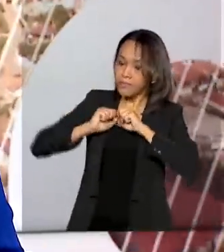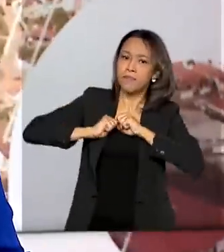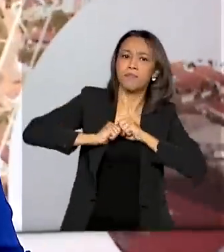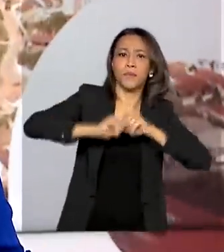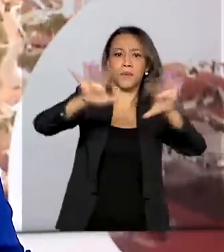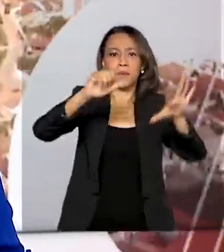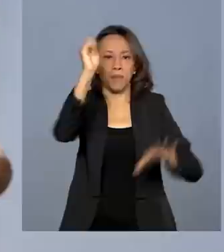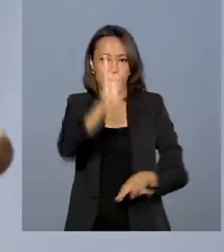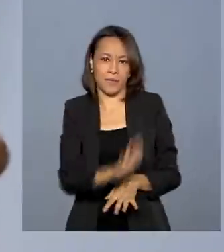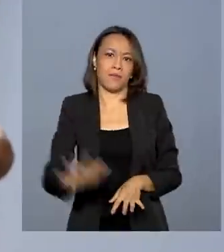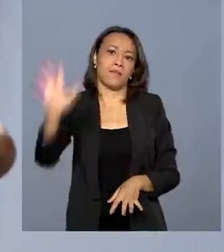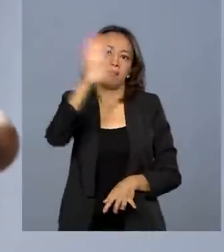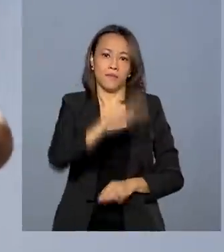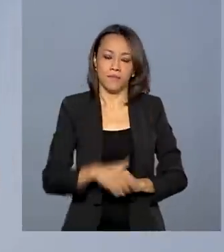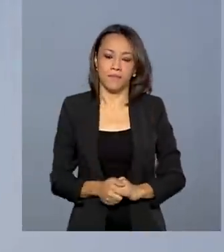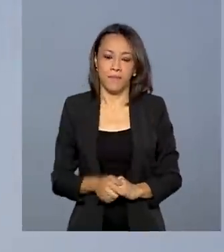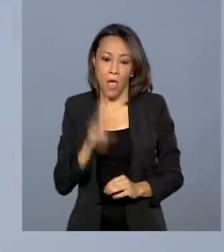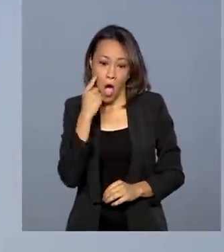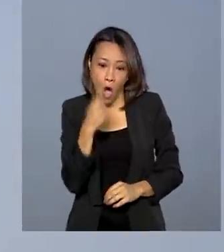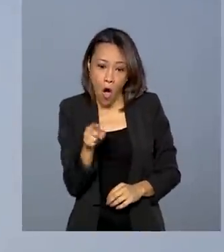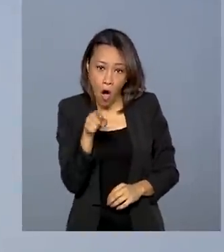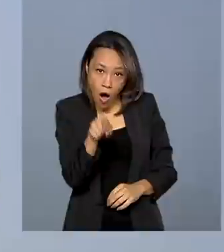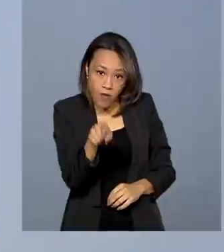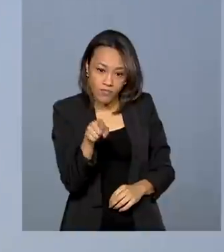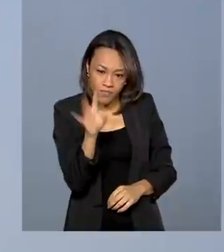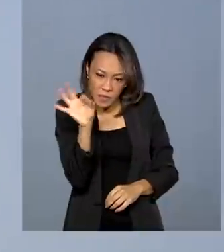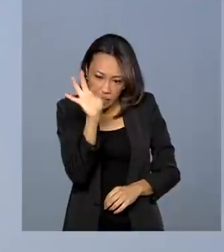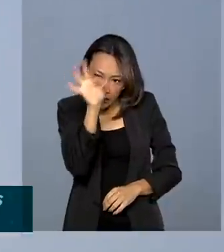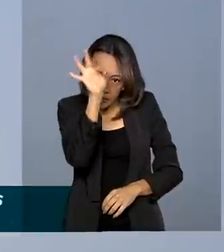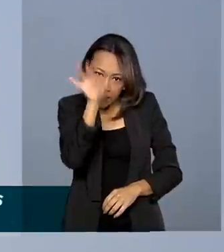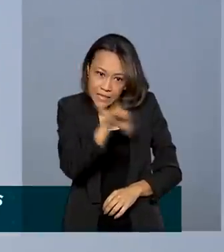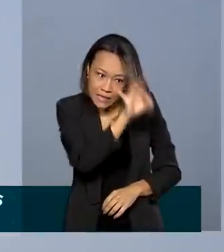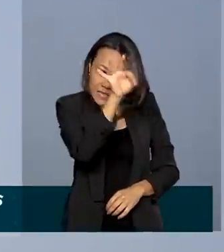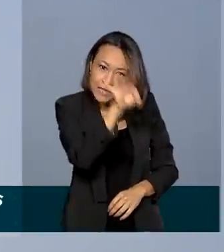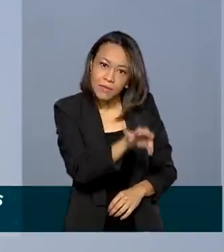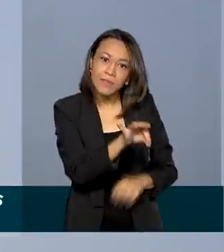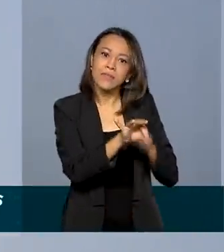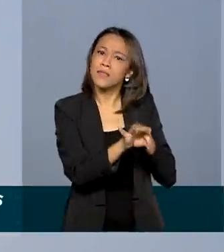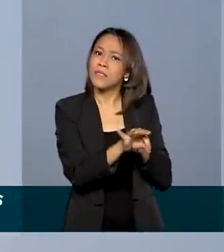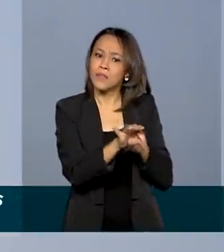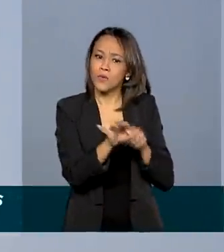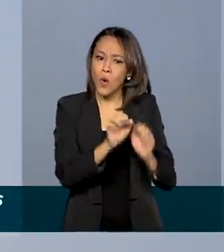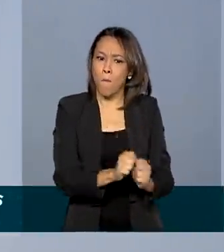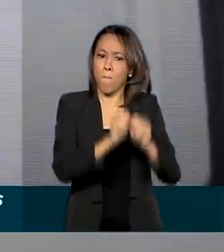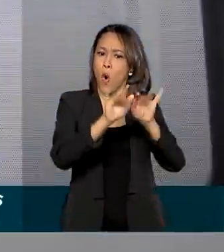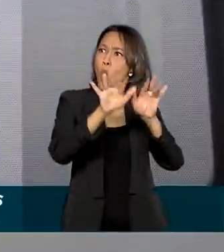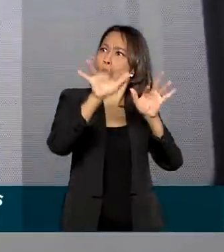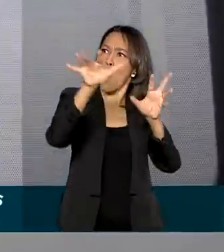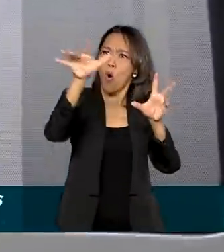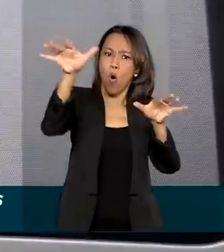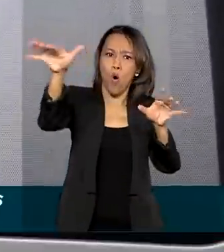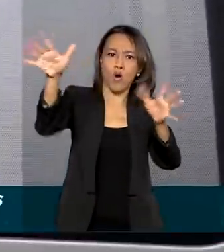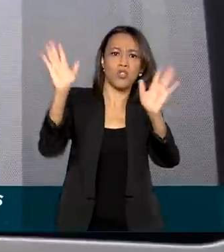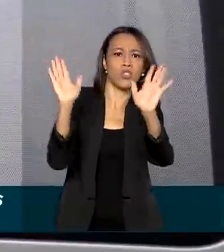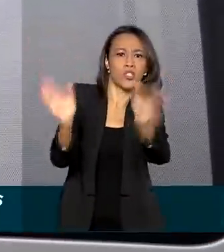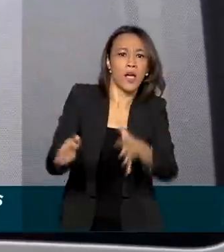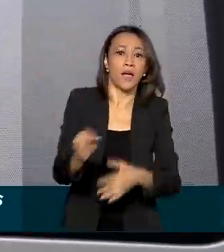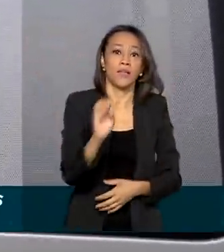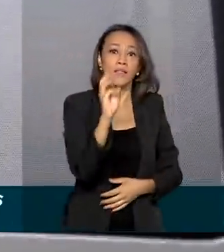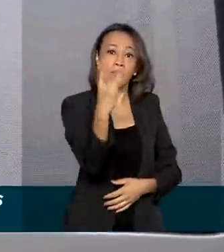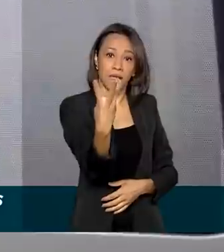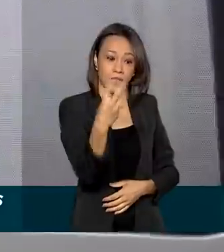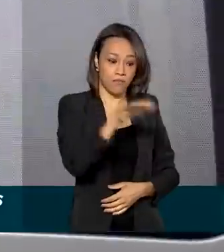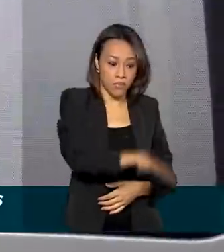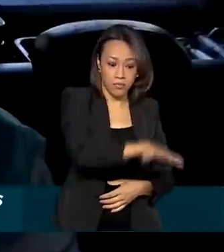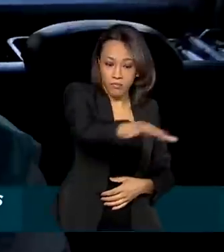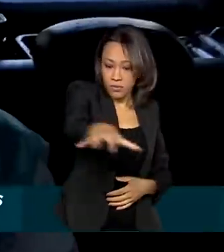país. Veja só, mosquitos Aedes aegypti foram soltos de propósito em 3 regiões de